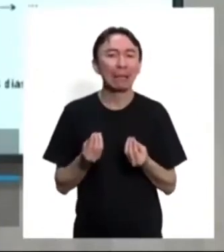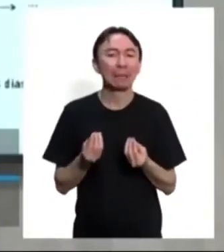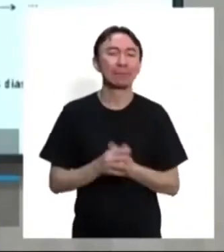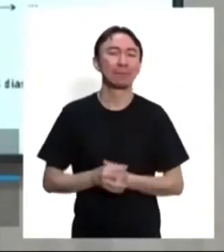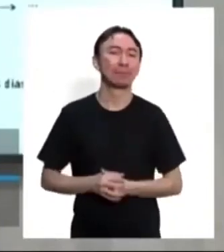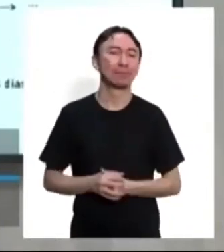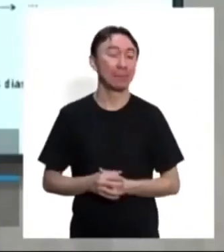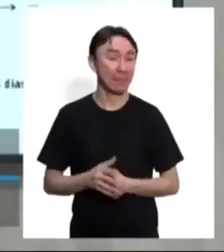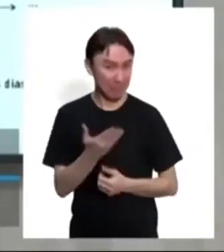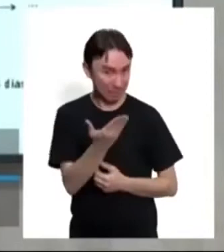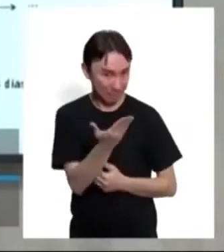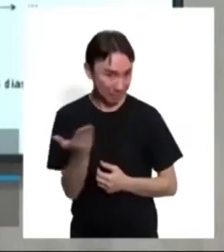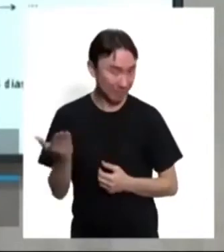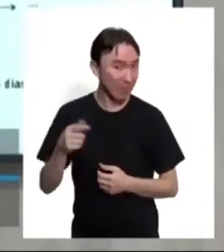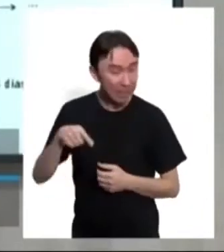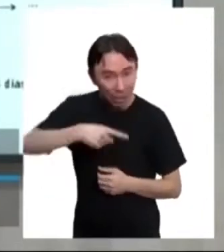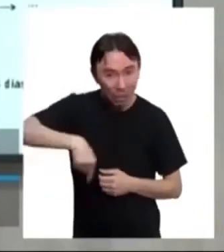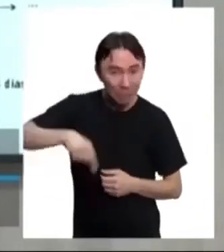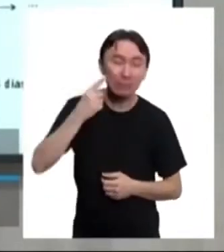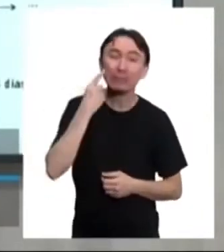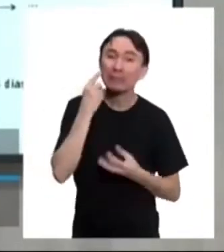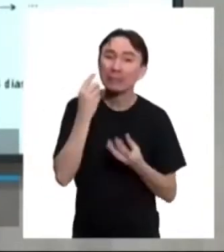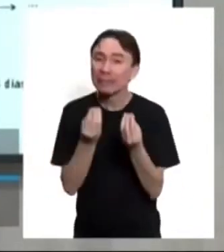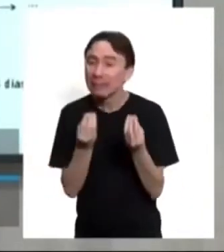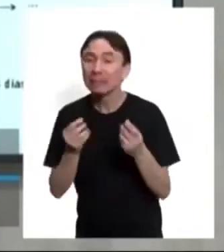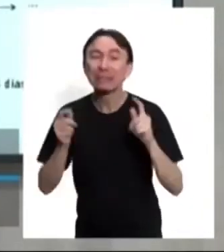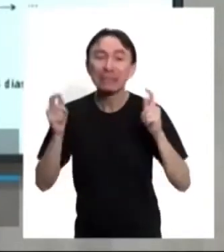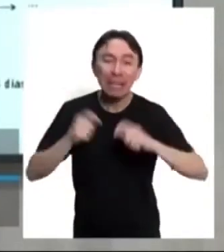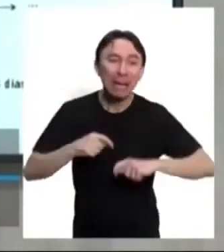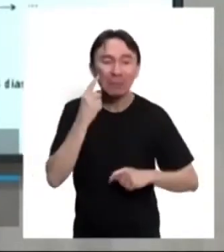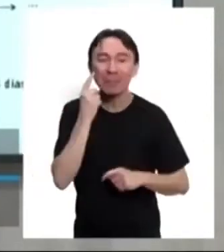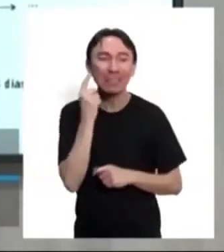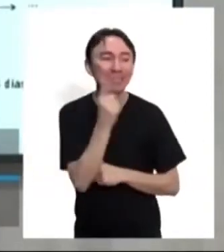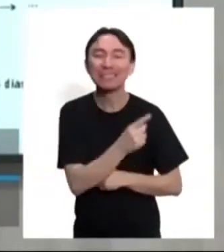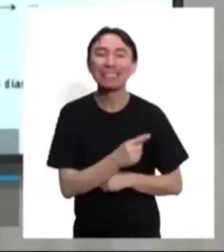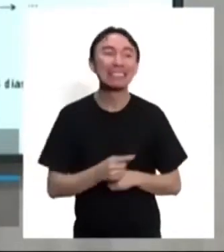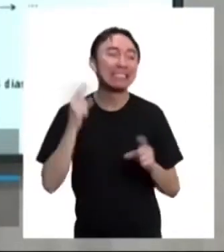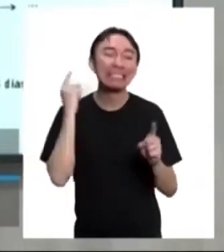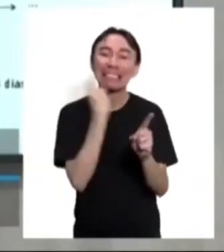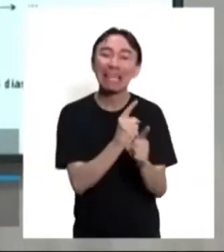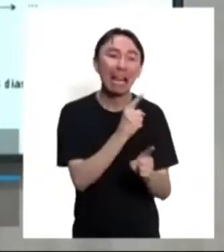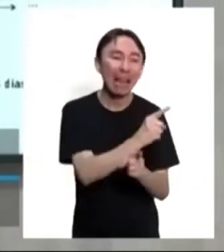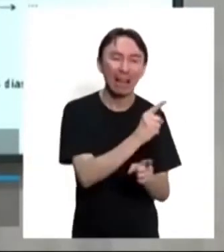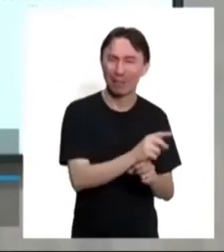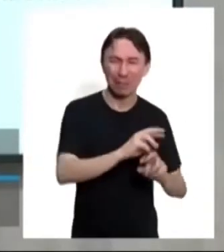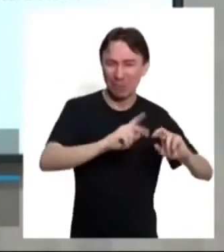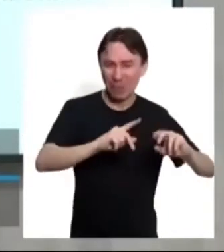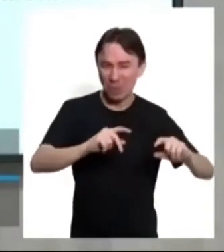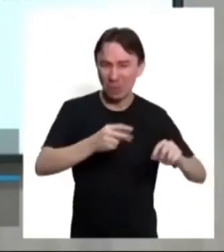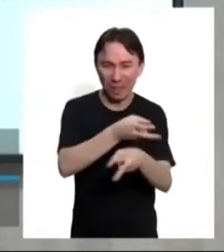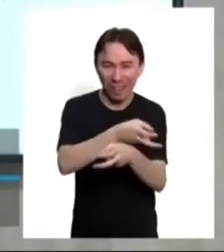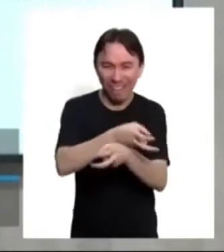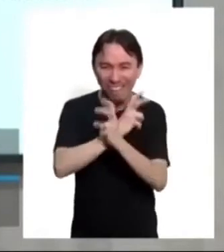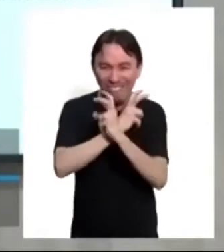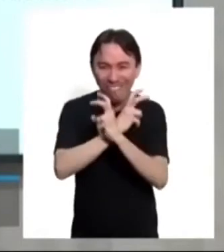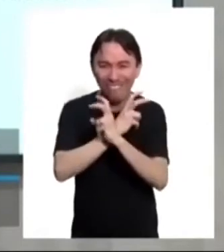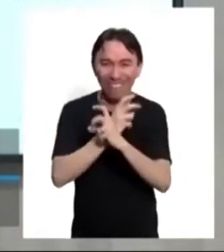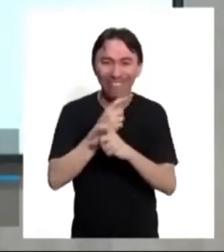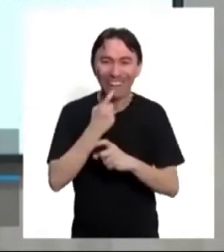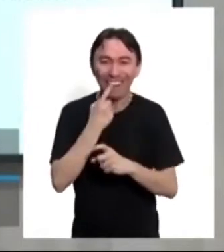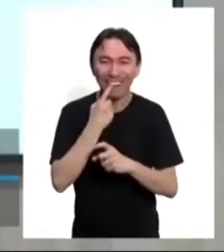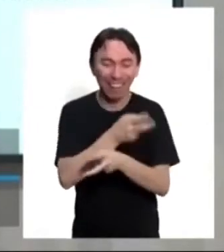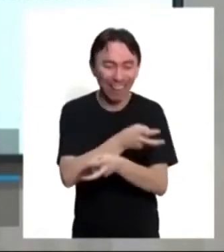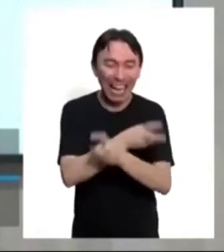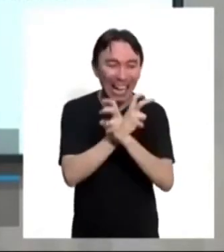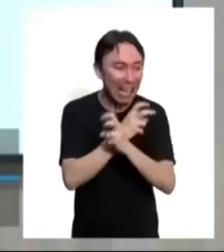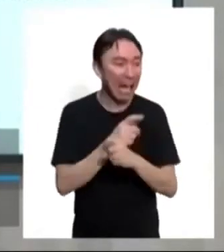radioativos que a gente consegue saber a idade dos fósseis. E isso nós chamamos de datação